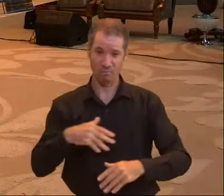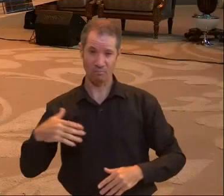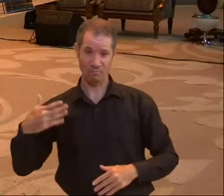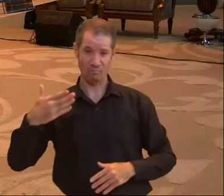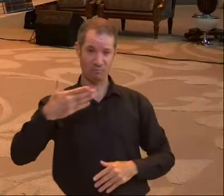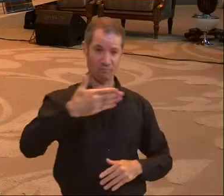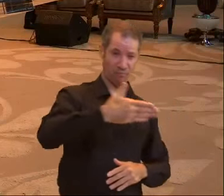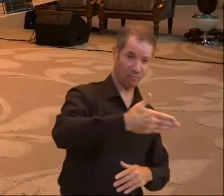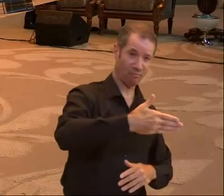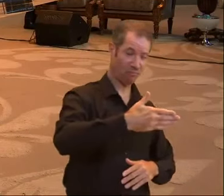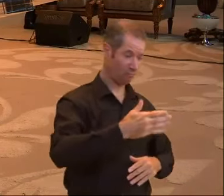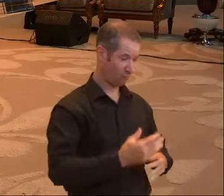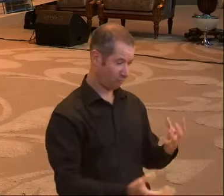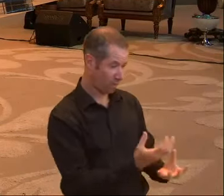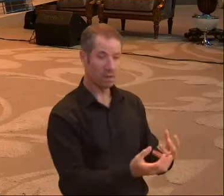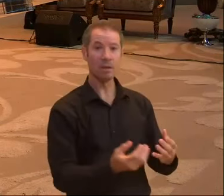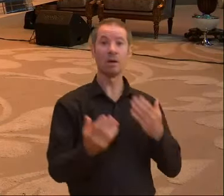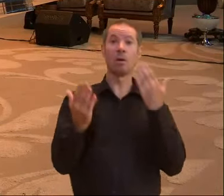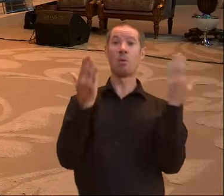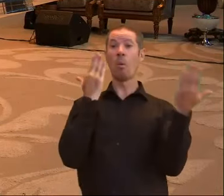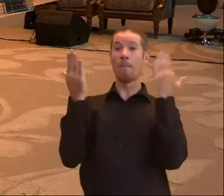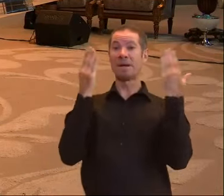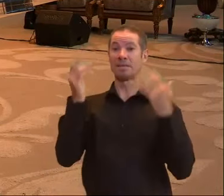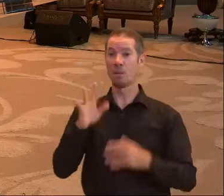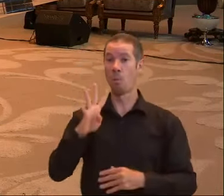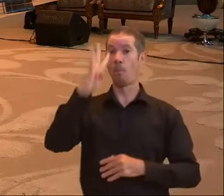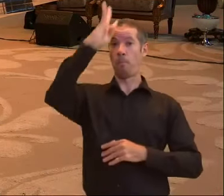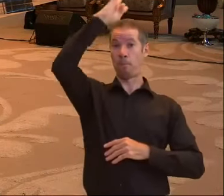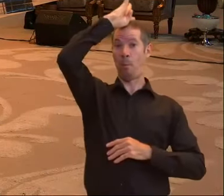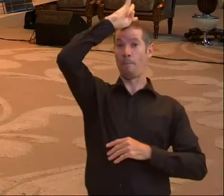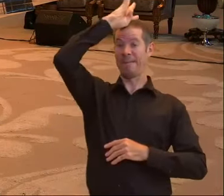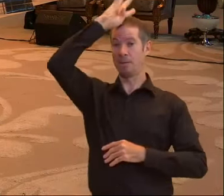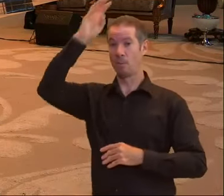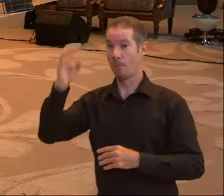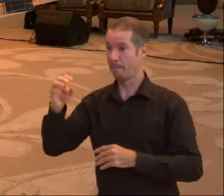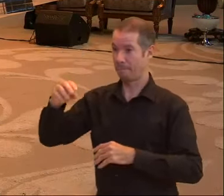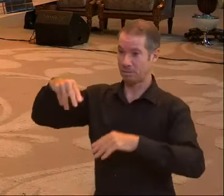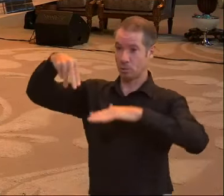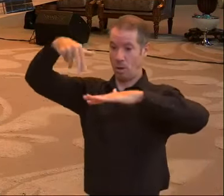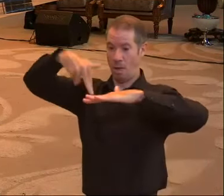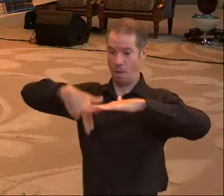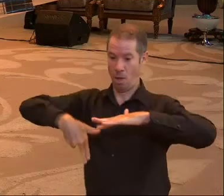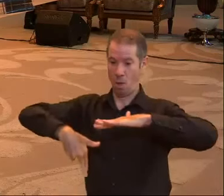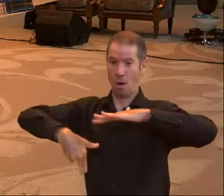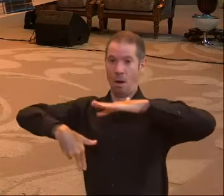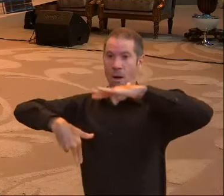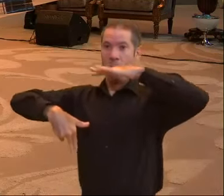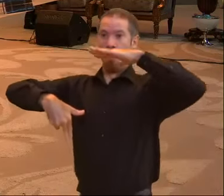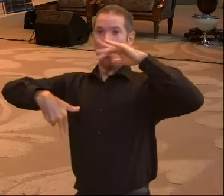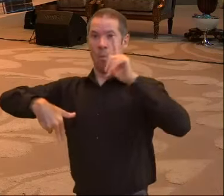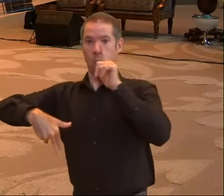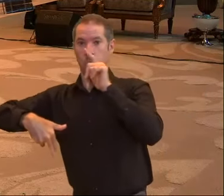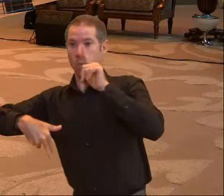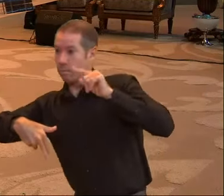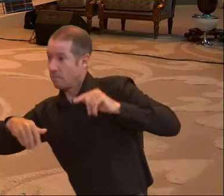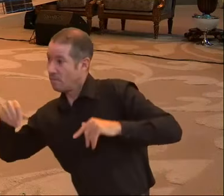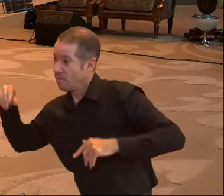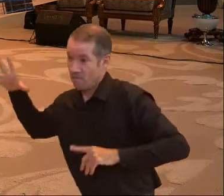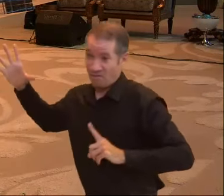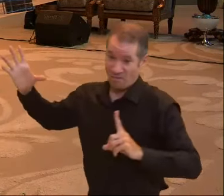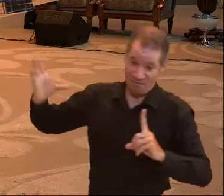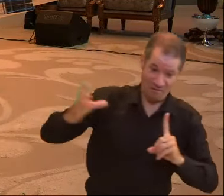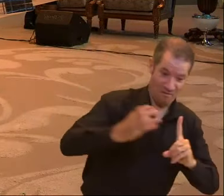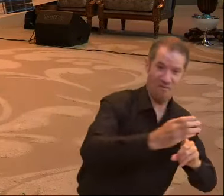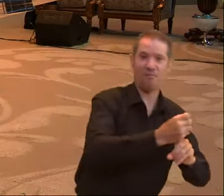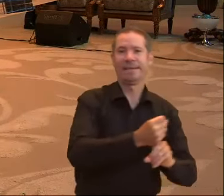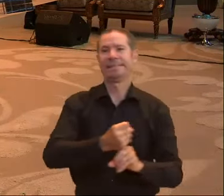vem e faz como os bombeiros, quando alguém está se afogando. É lindo os bombeiros, né? Salva-vidas. Eles vêm e